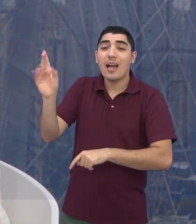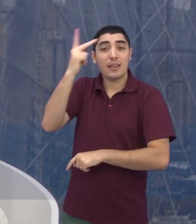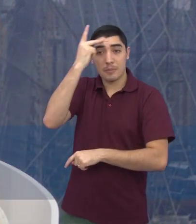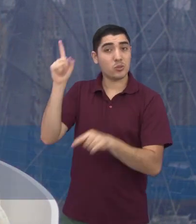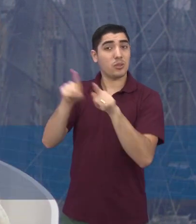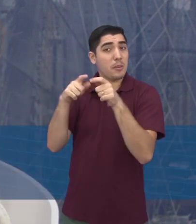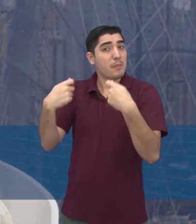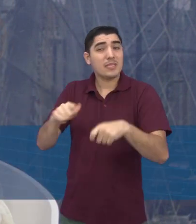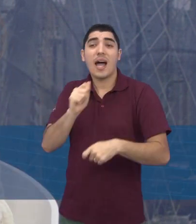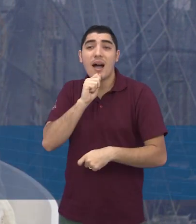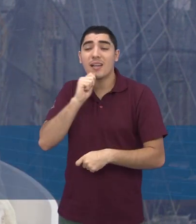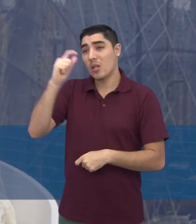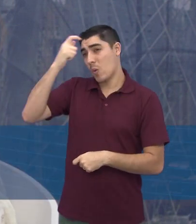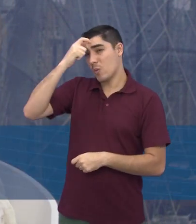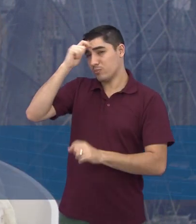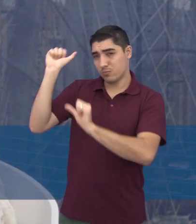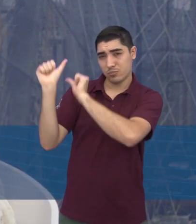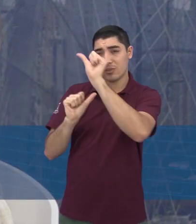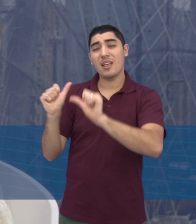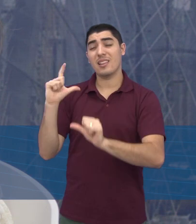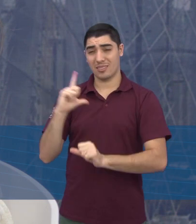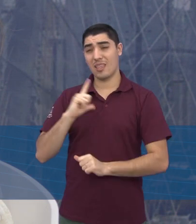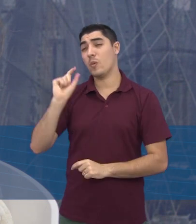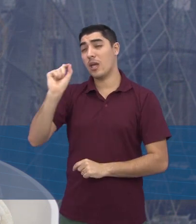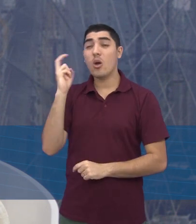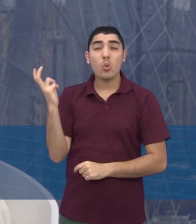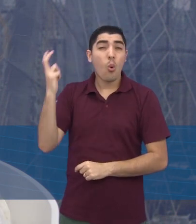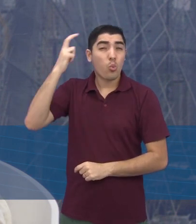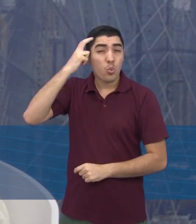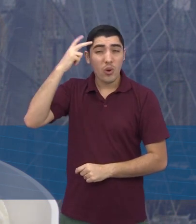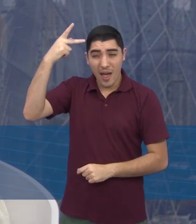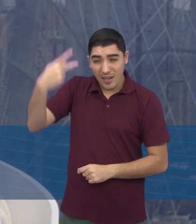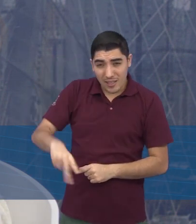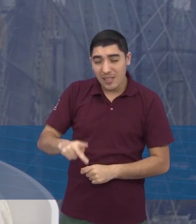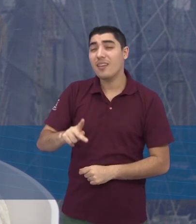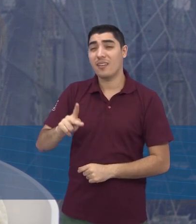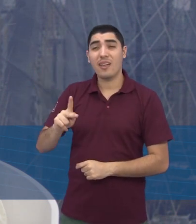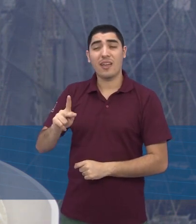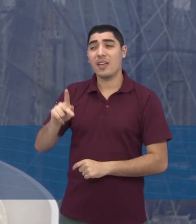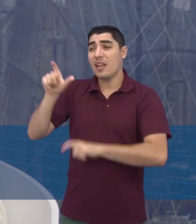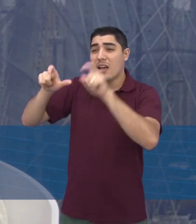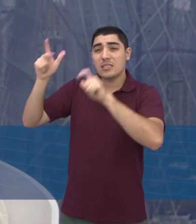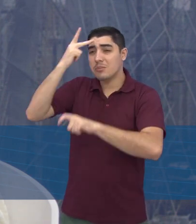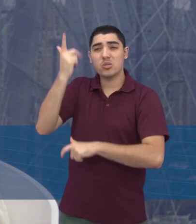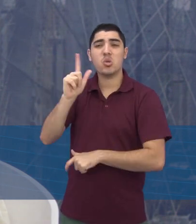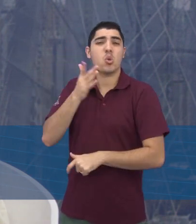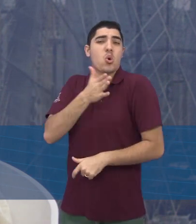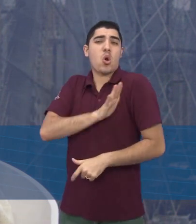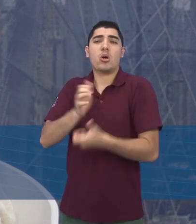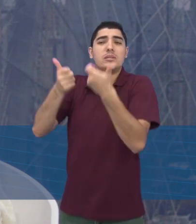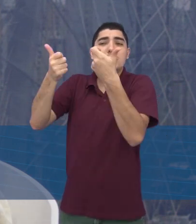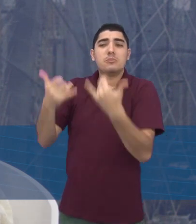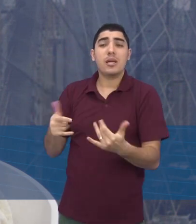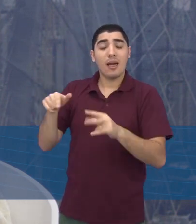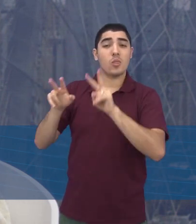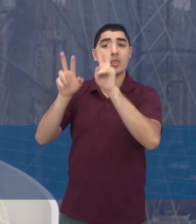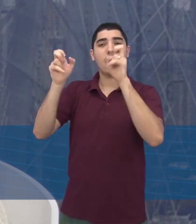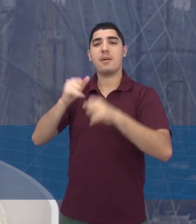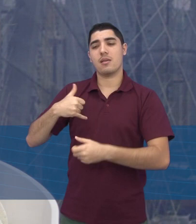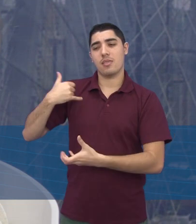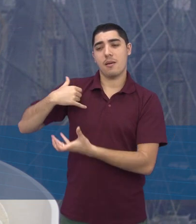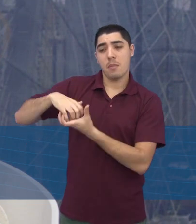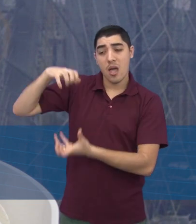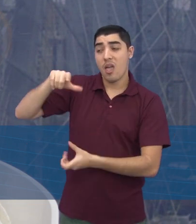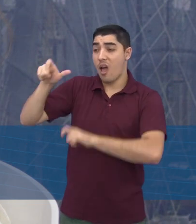Nós temos uma dificuldade cultural muito grande de falar sobre a velhice, de lidar com o